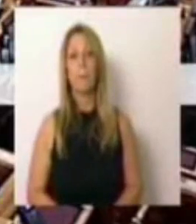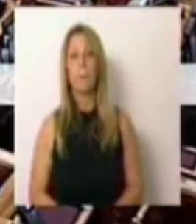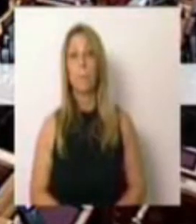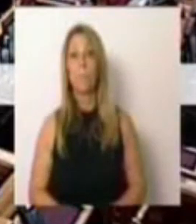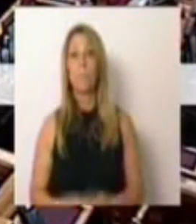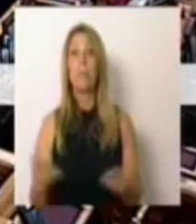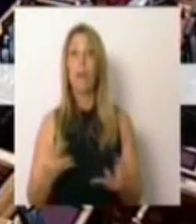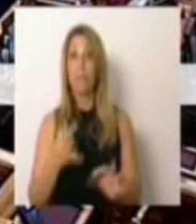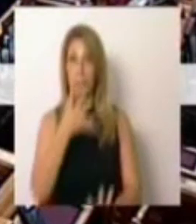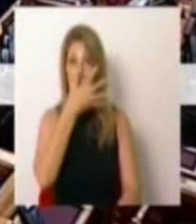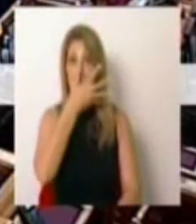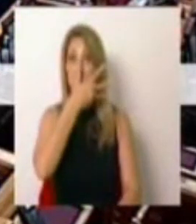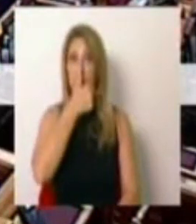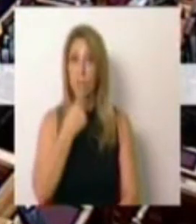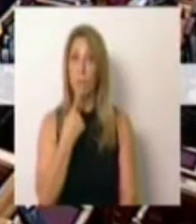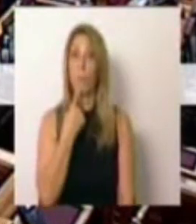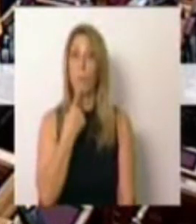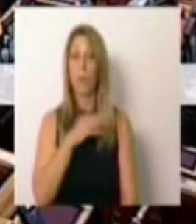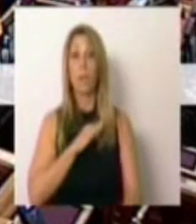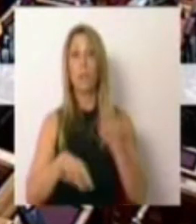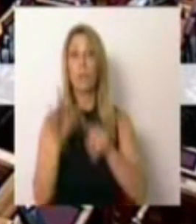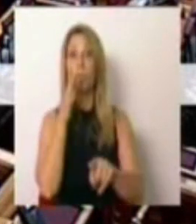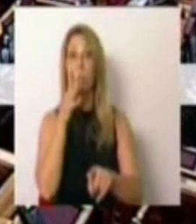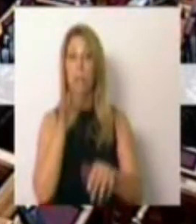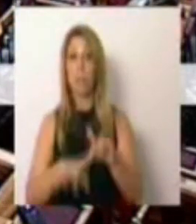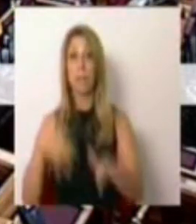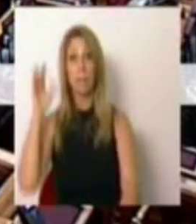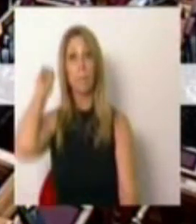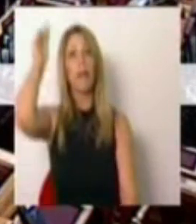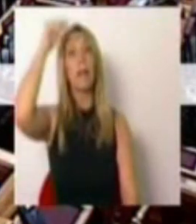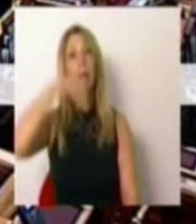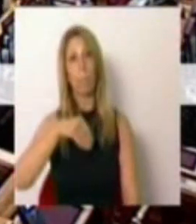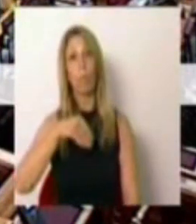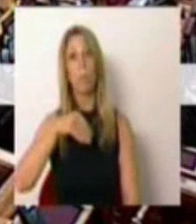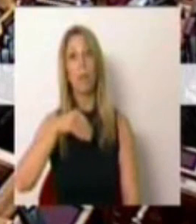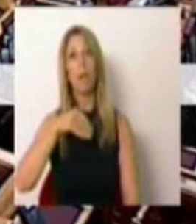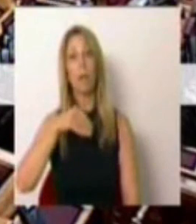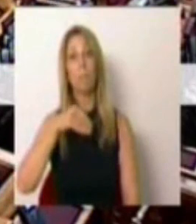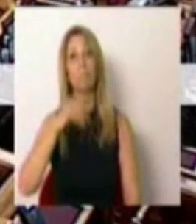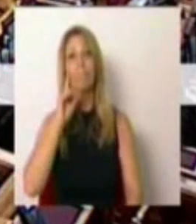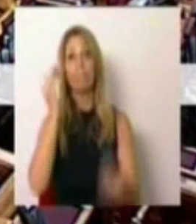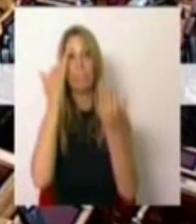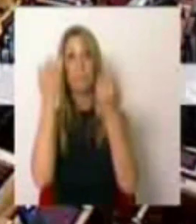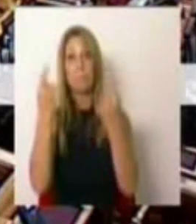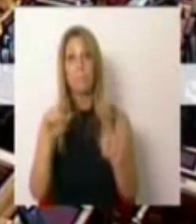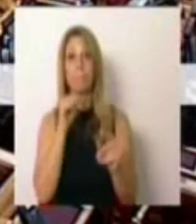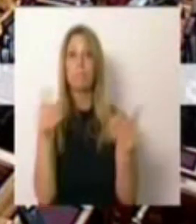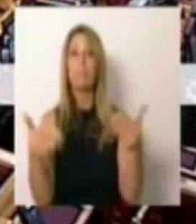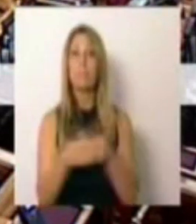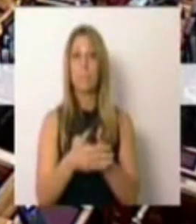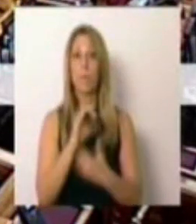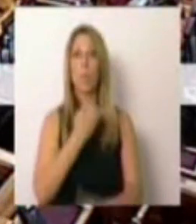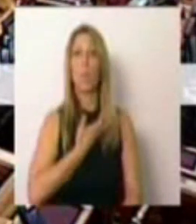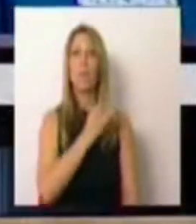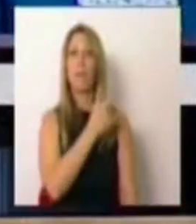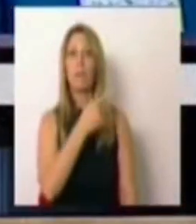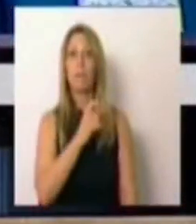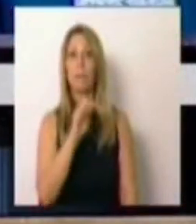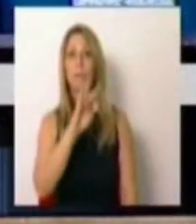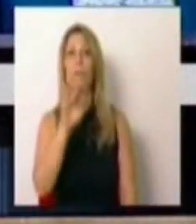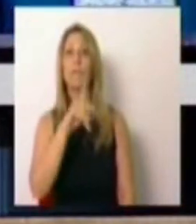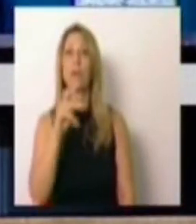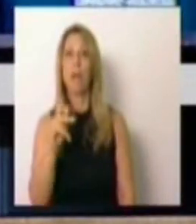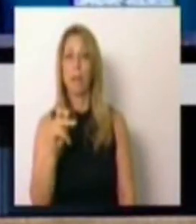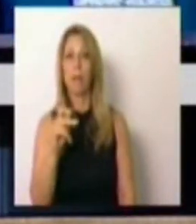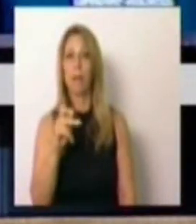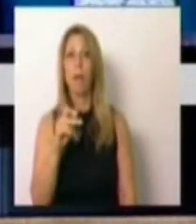Foi com grande tristeza que os deputados à Assembleia da República tomaram conhecimento do falecimento de Odete Ferreira.